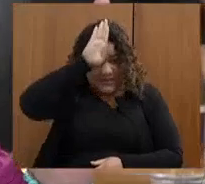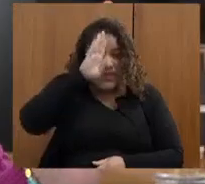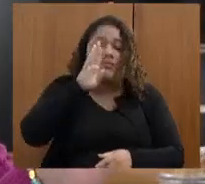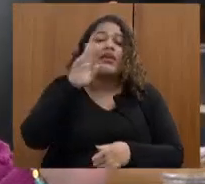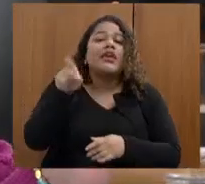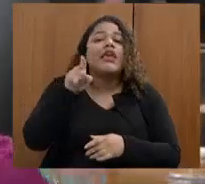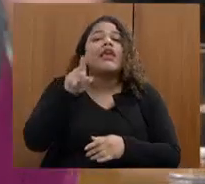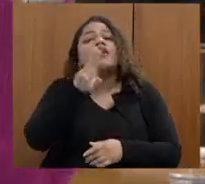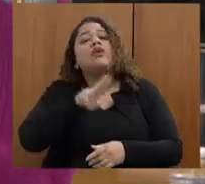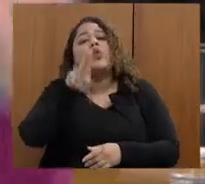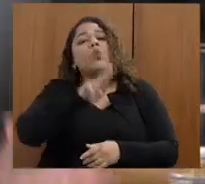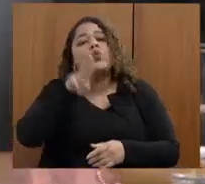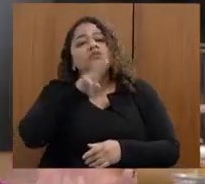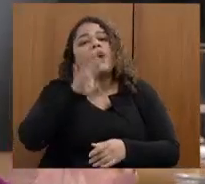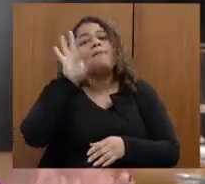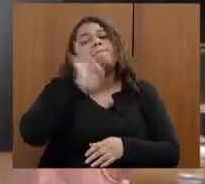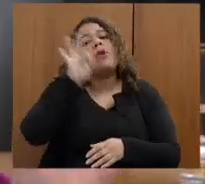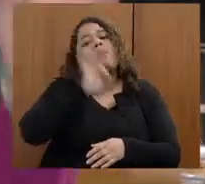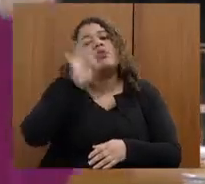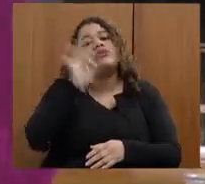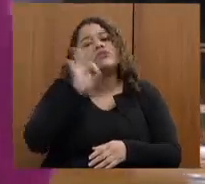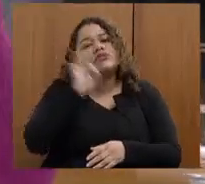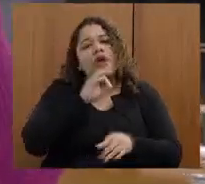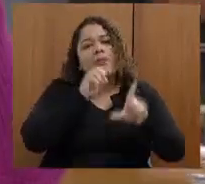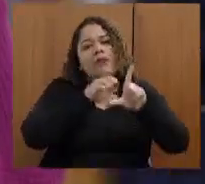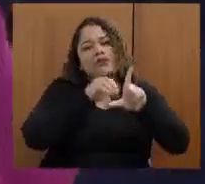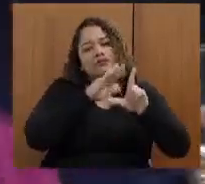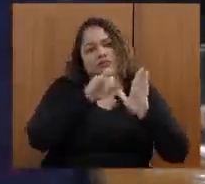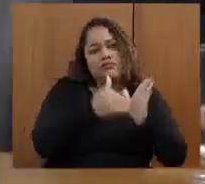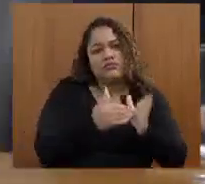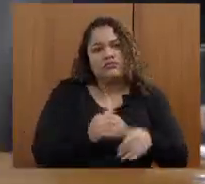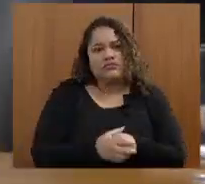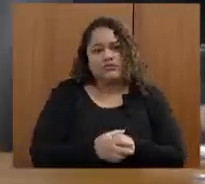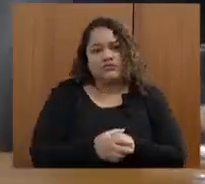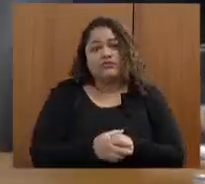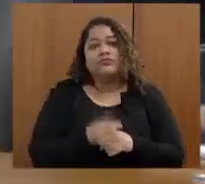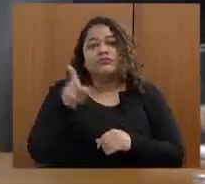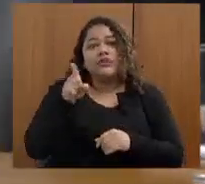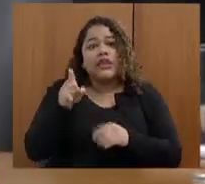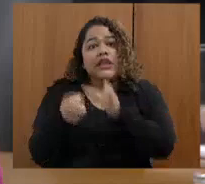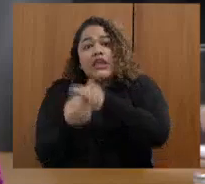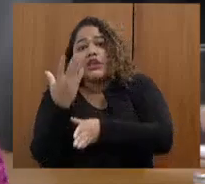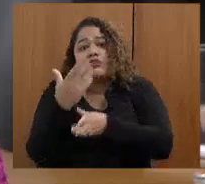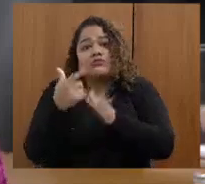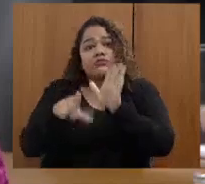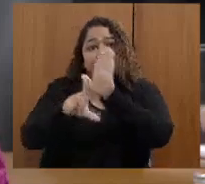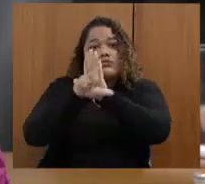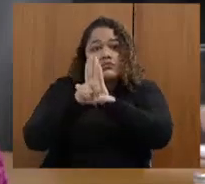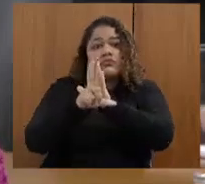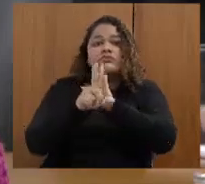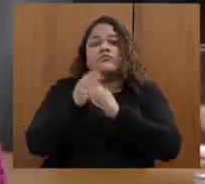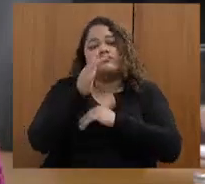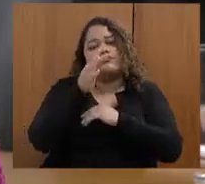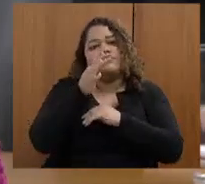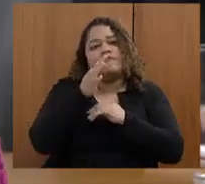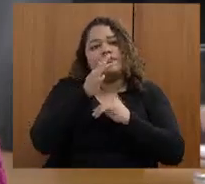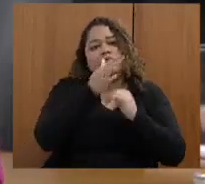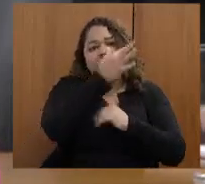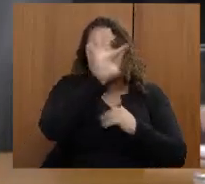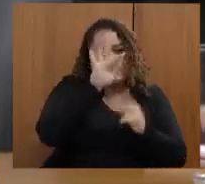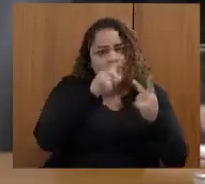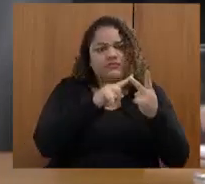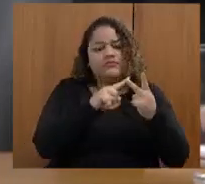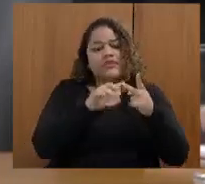Constituição Federal estabeleceu um piso que foi regulamentado por uma lei federal que foi regulamentado por uma lei estadual o governo